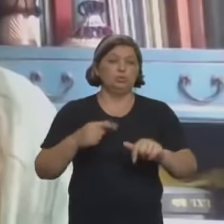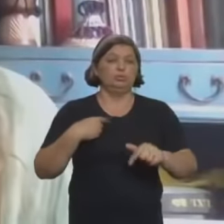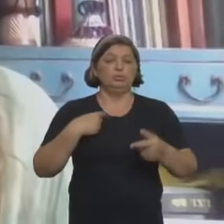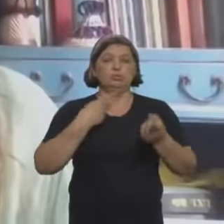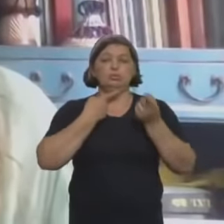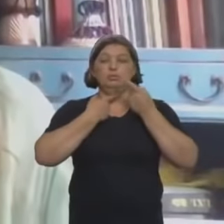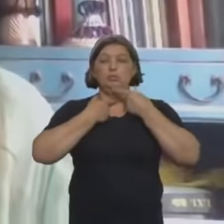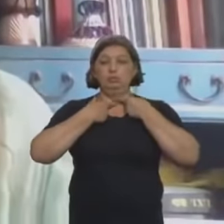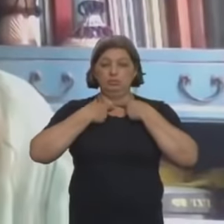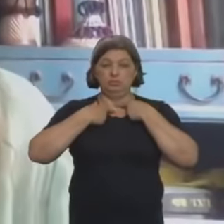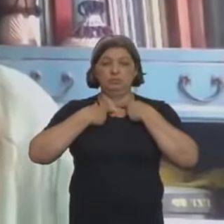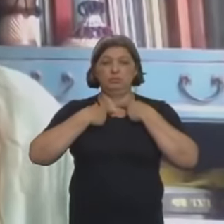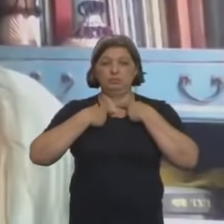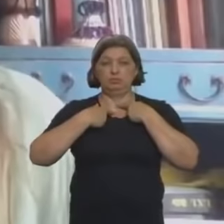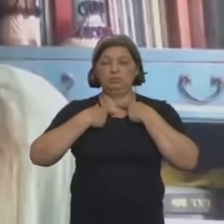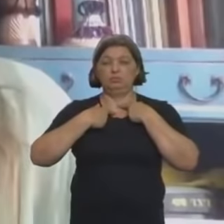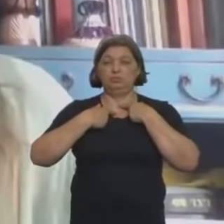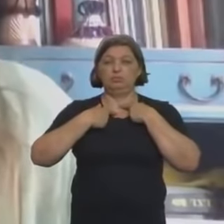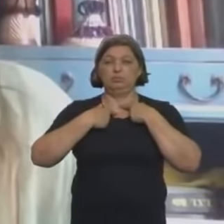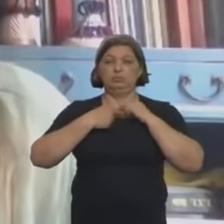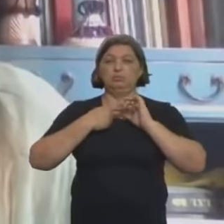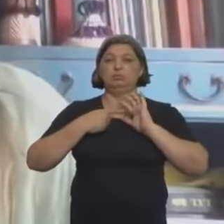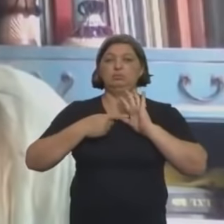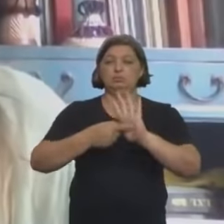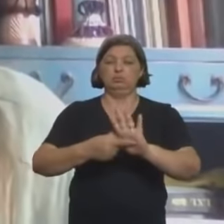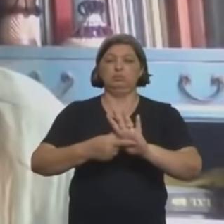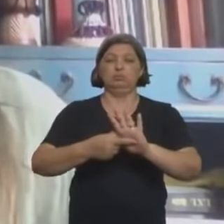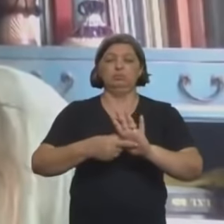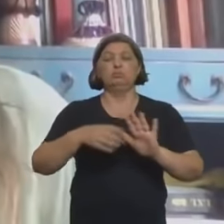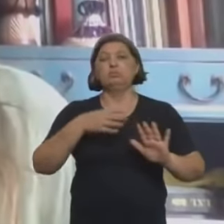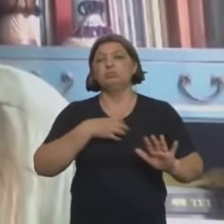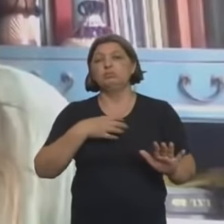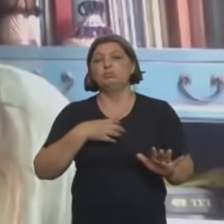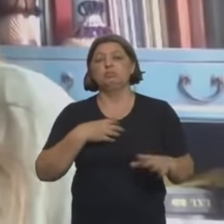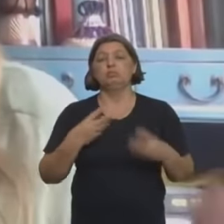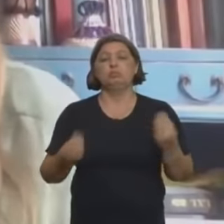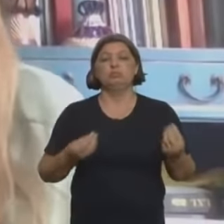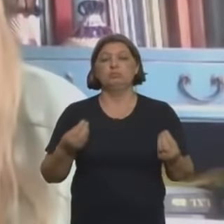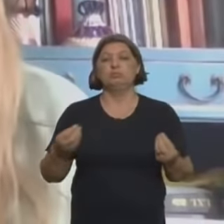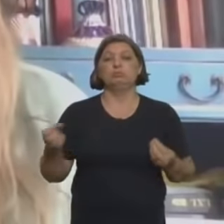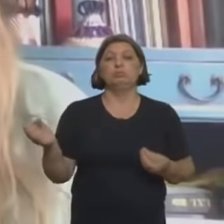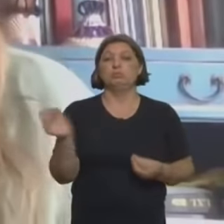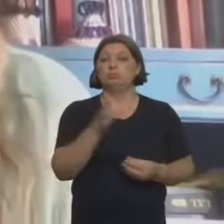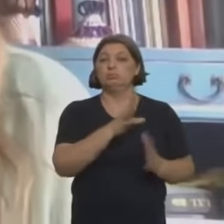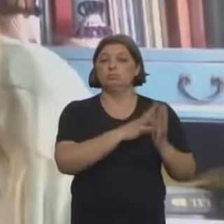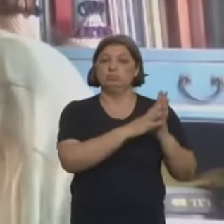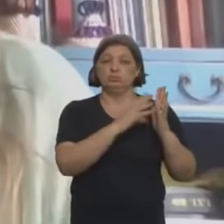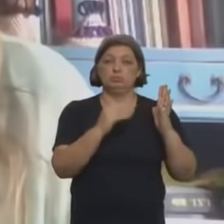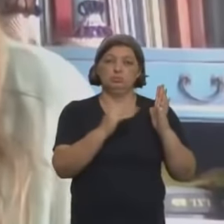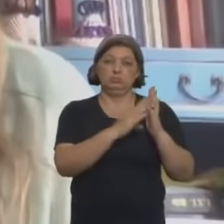esse desejo de levar aquilo como uma forma, né, como um novo modelo